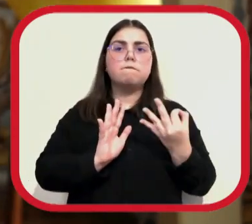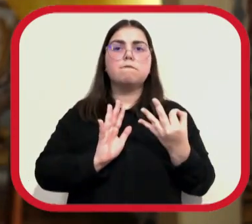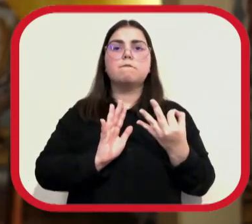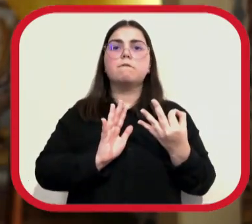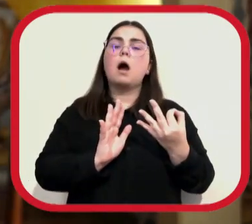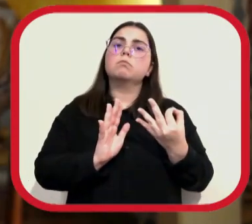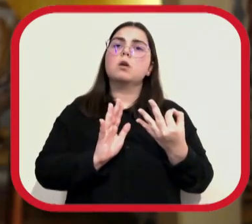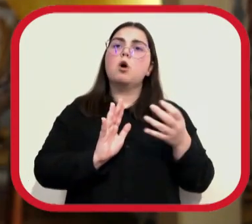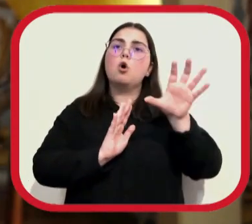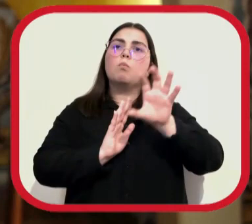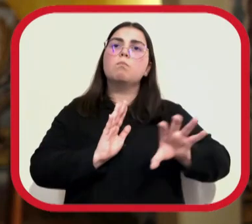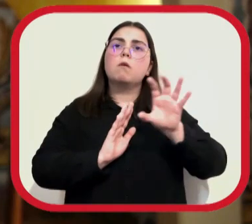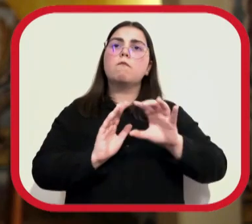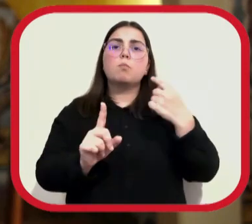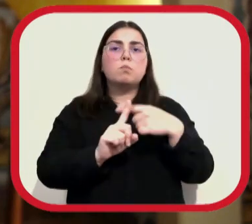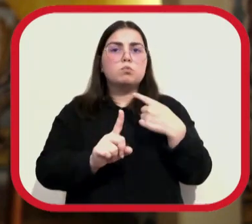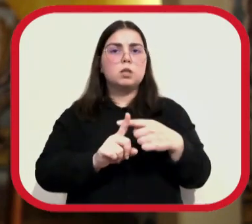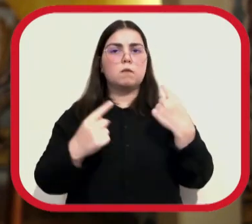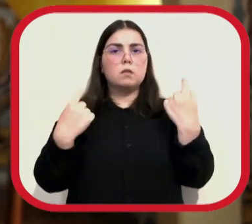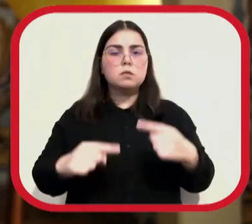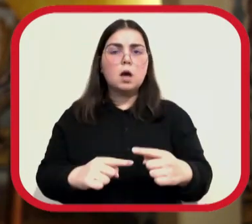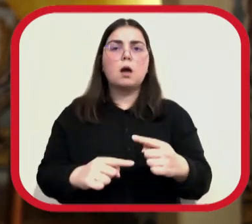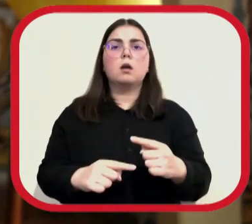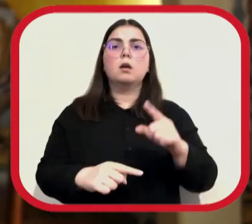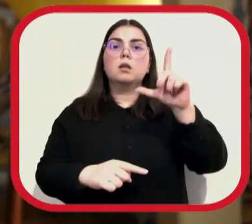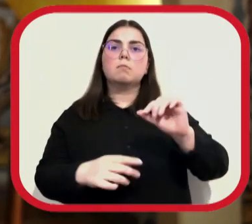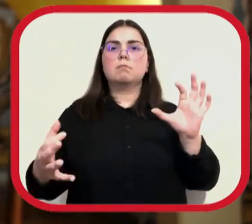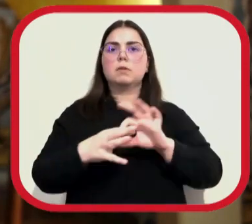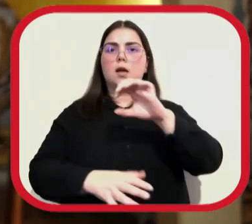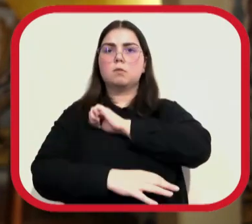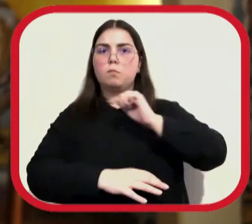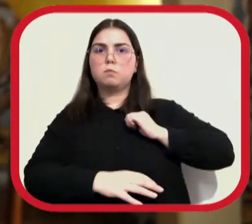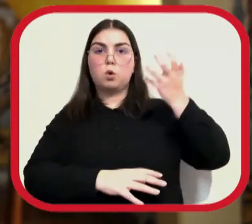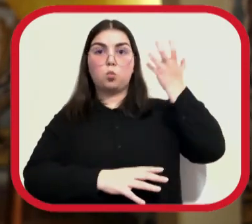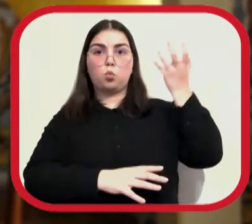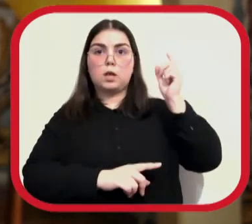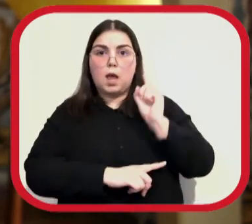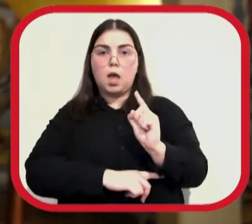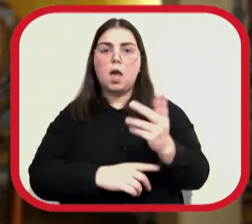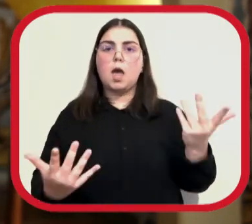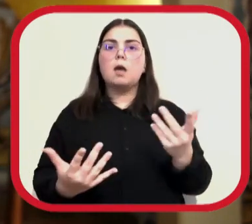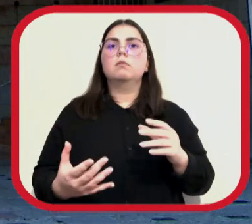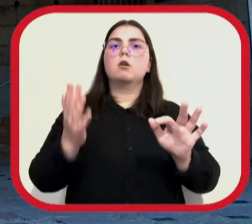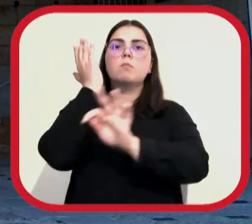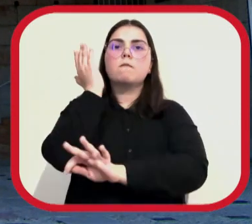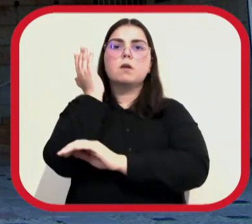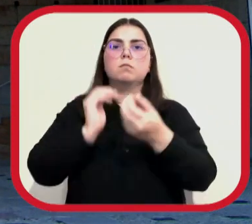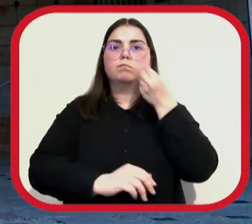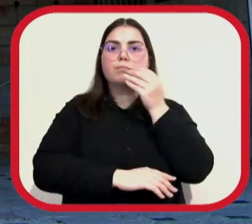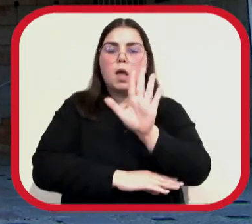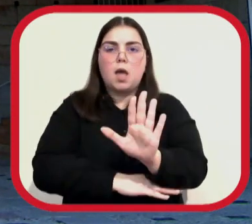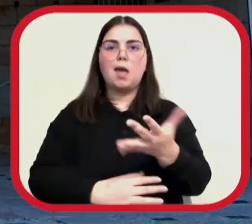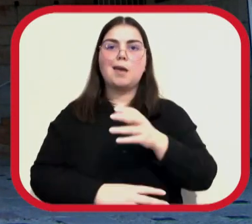fazer qualquer coisa, tem que se ter o parecer. Tem que se ter o parecer do património cultural também, como deve ser uma freguesia de género. Já nem falei